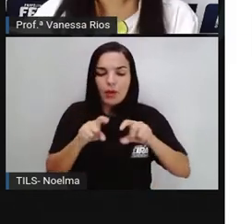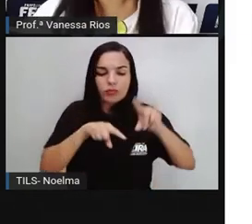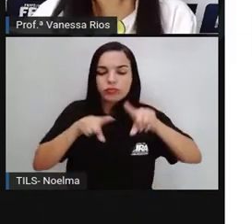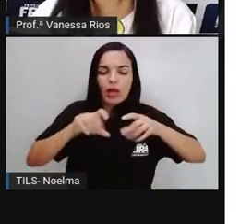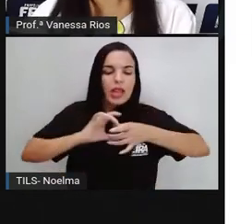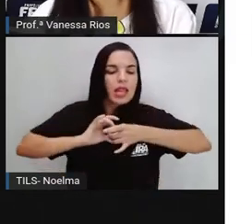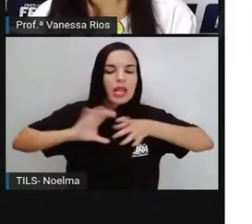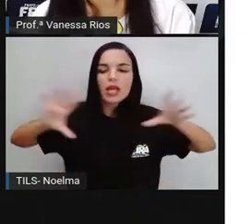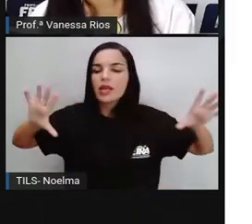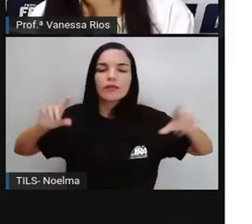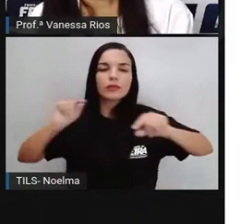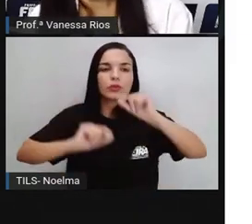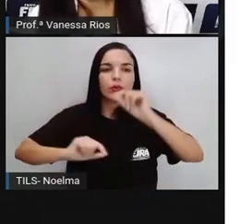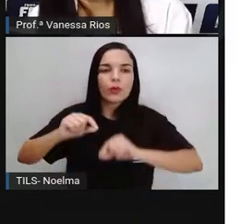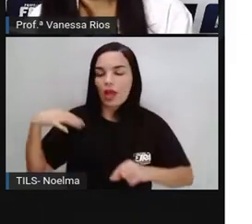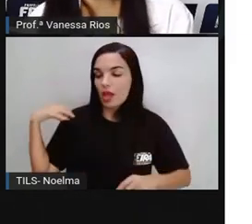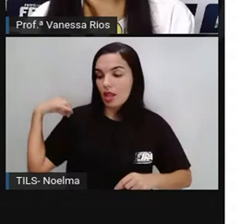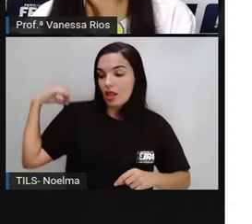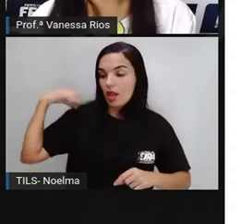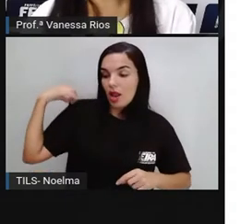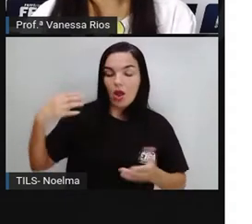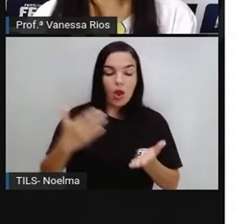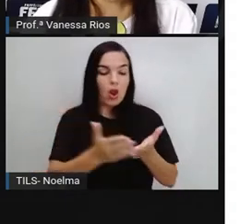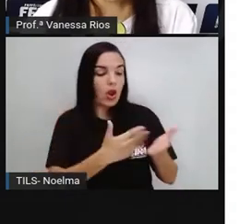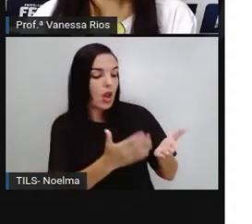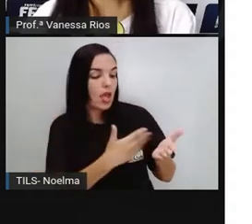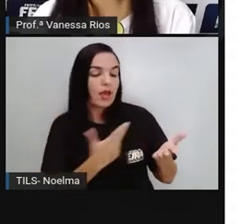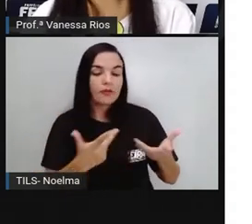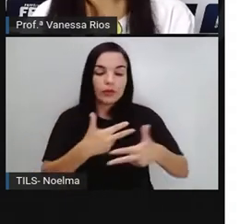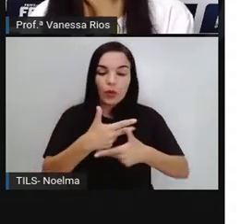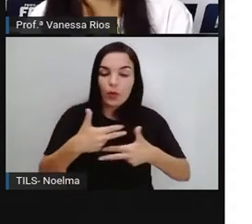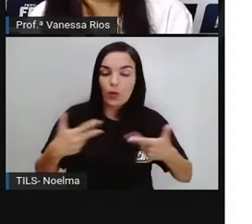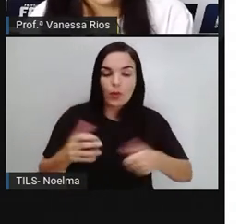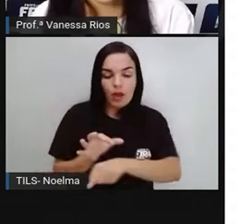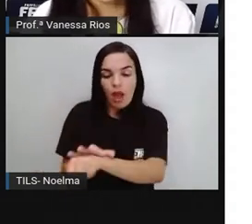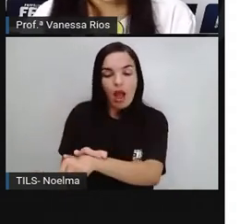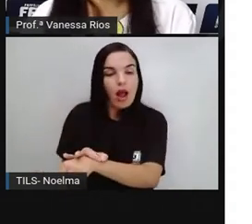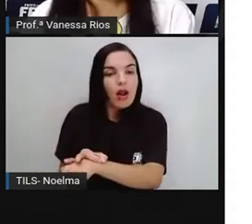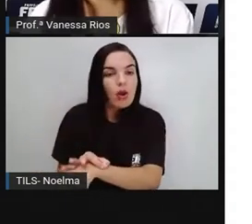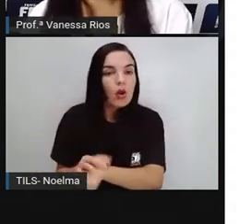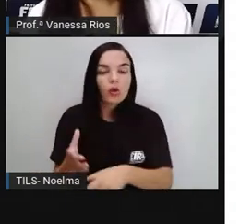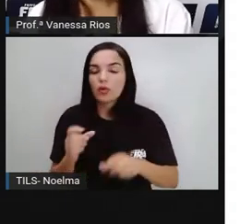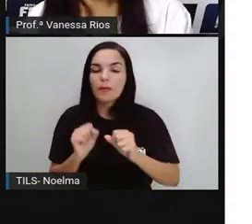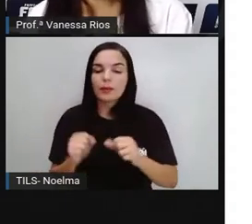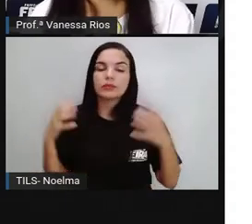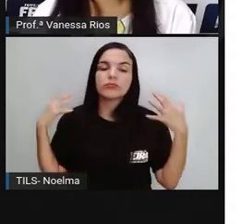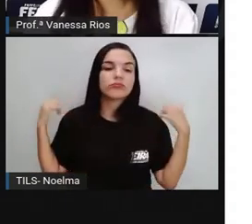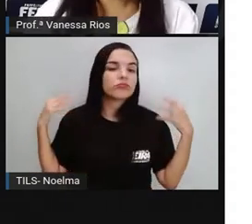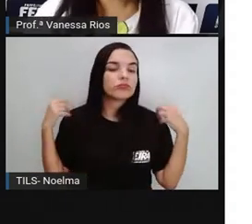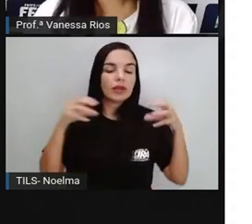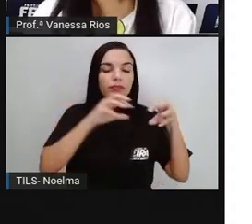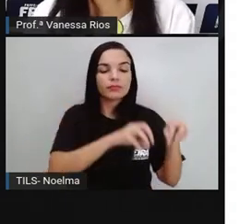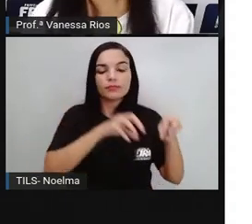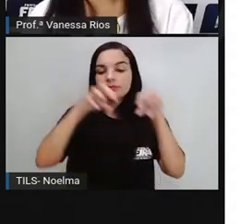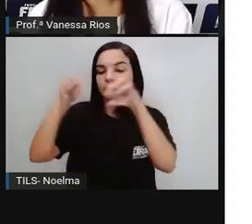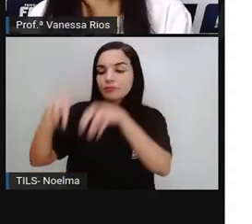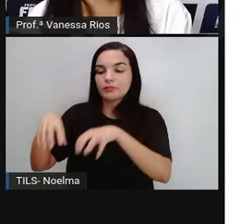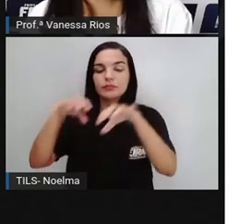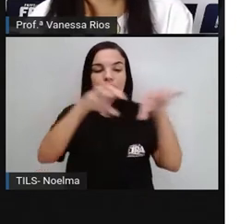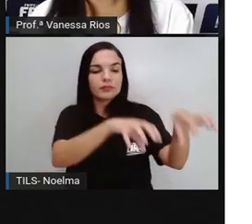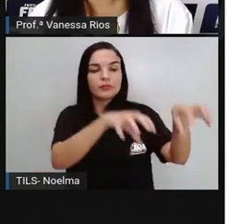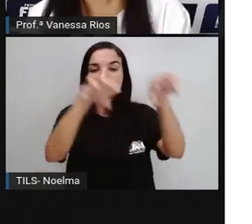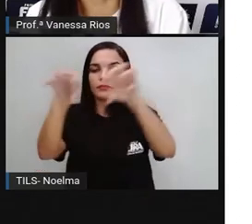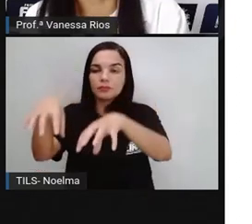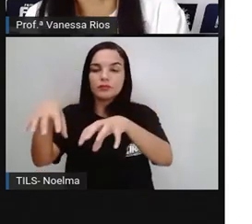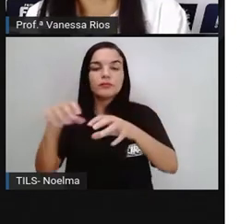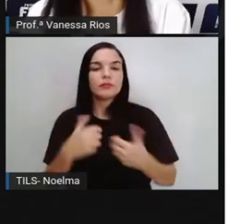são livros, são roupas, né? São objetos que podem estar aí passeando, saindo, se deslocando de um lugar